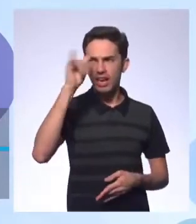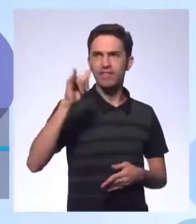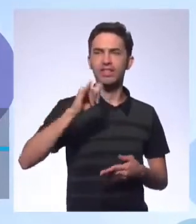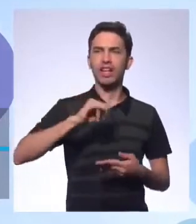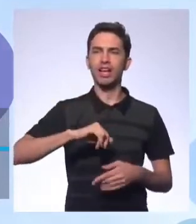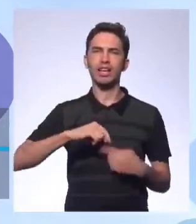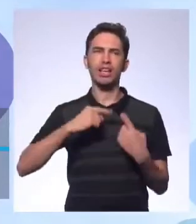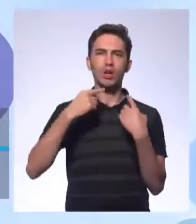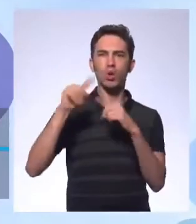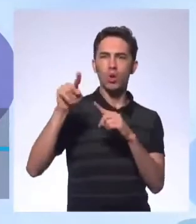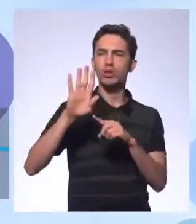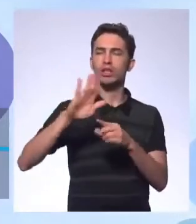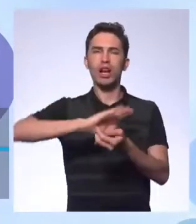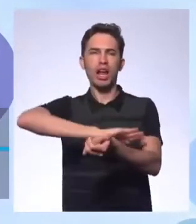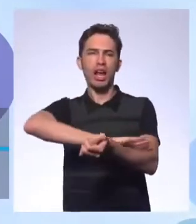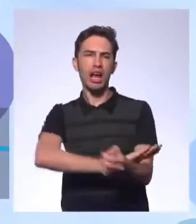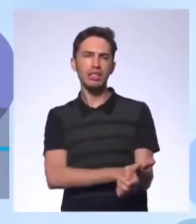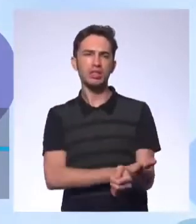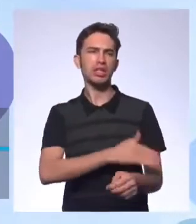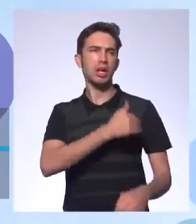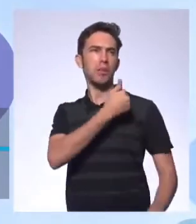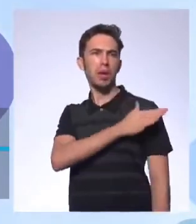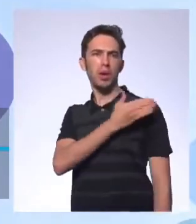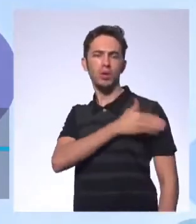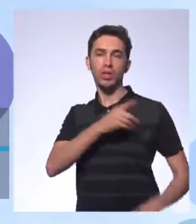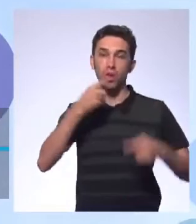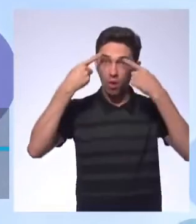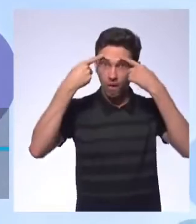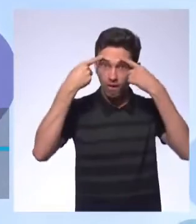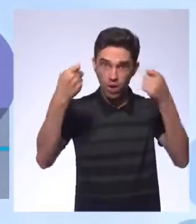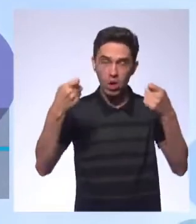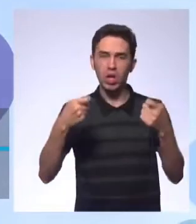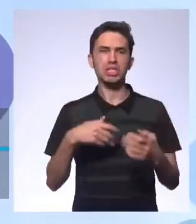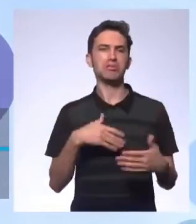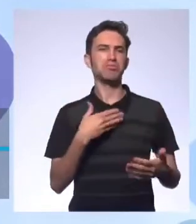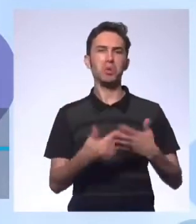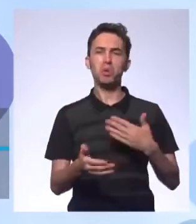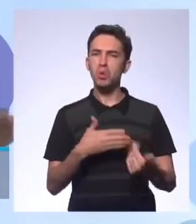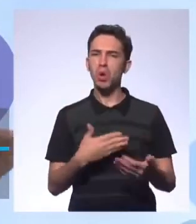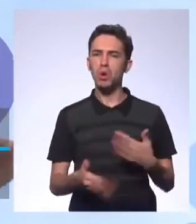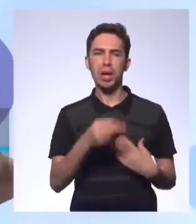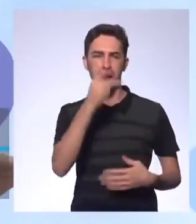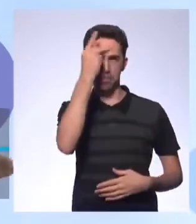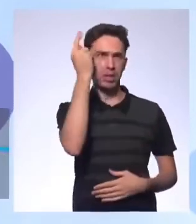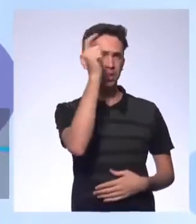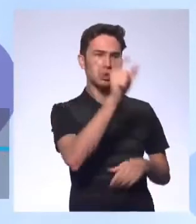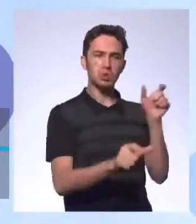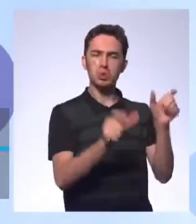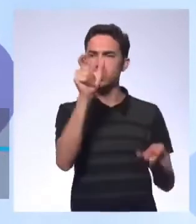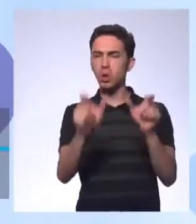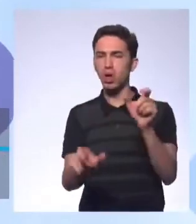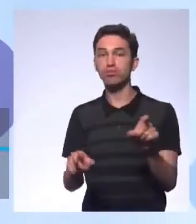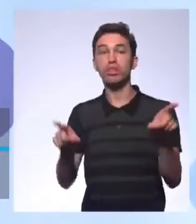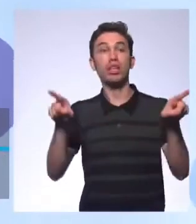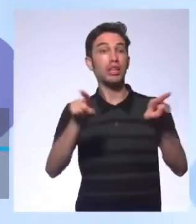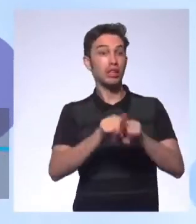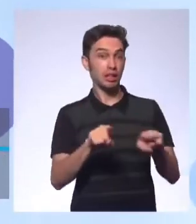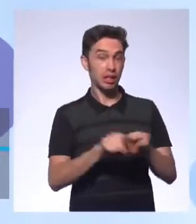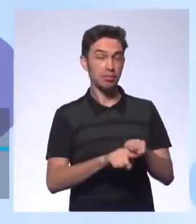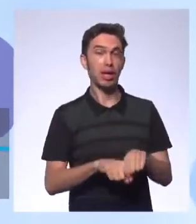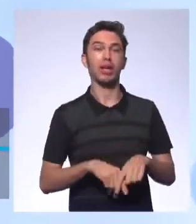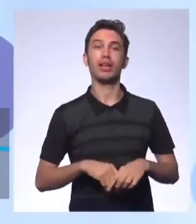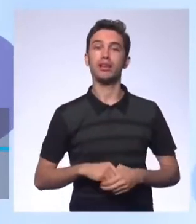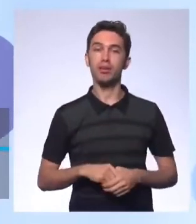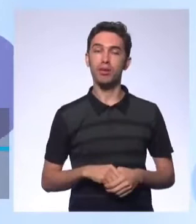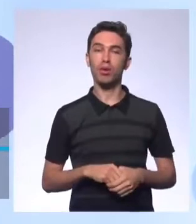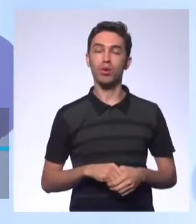racismo, preconceito ou violência, seja com qualquer tipo de pessoa, inclusive